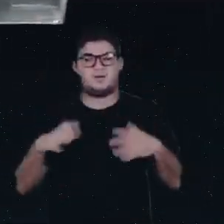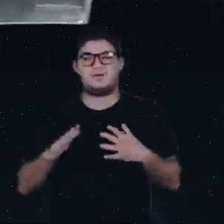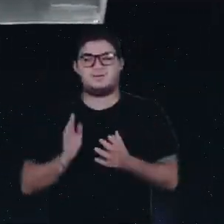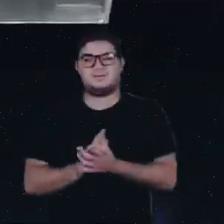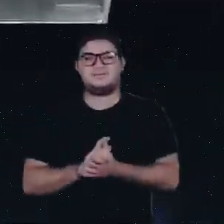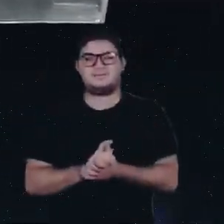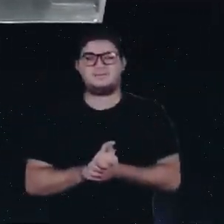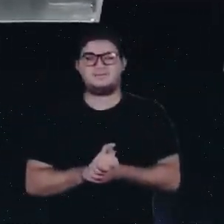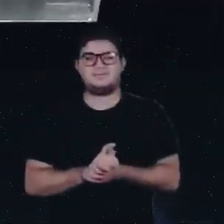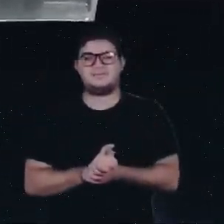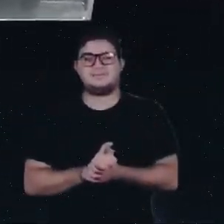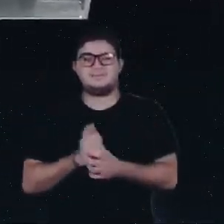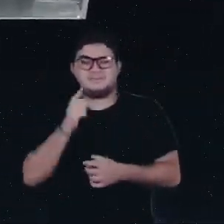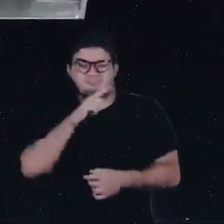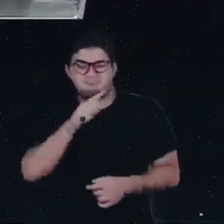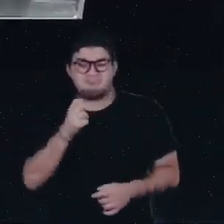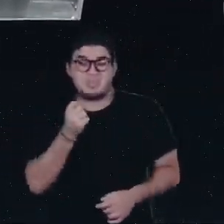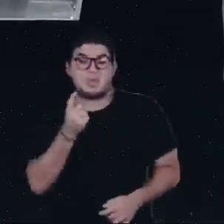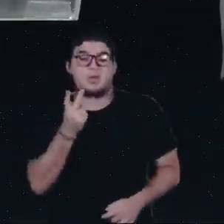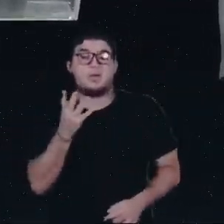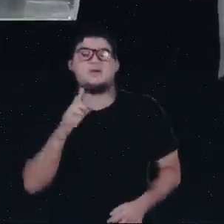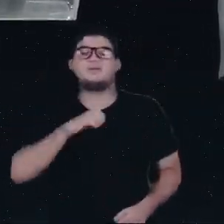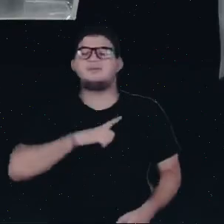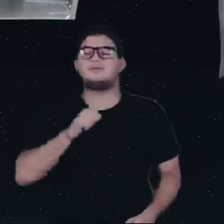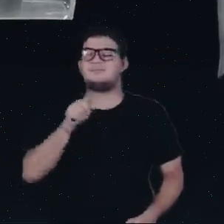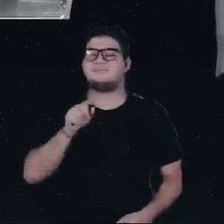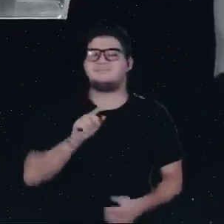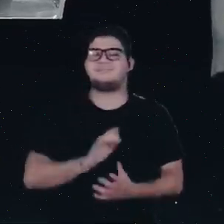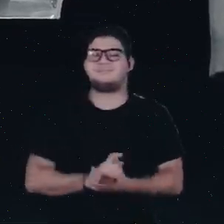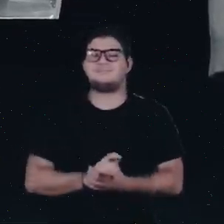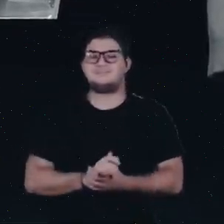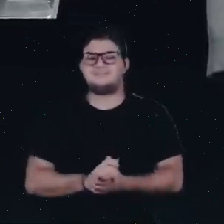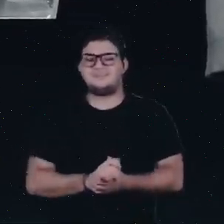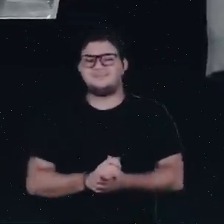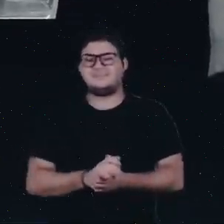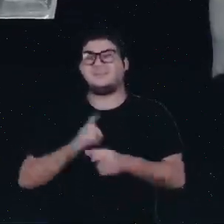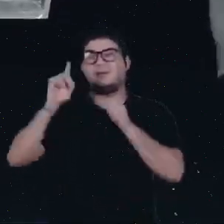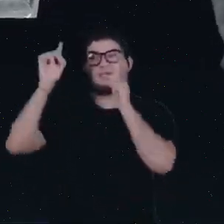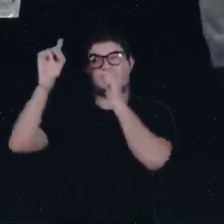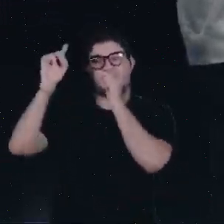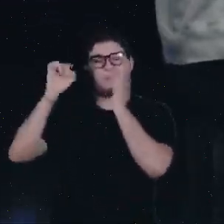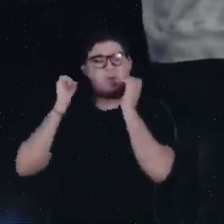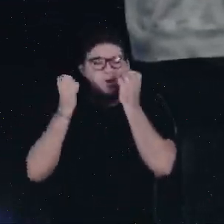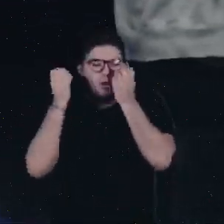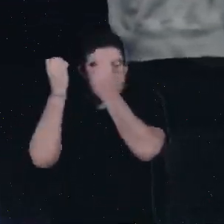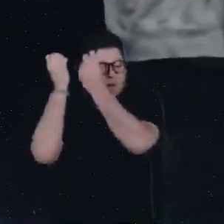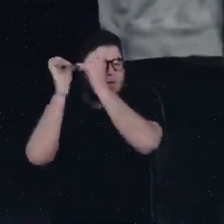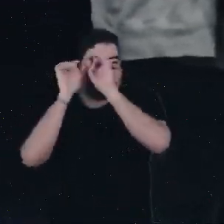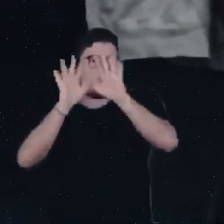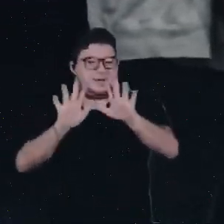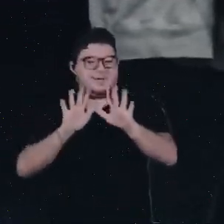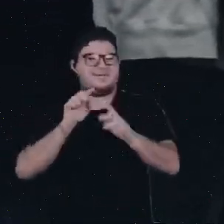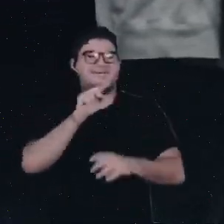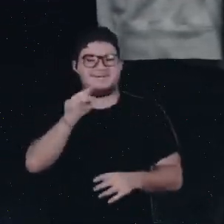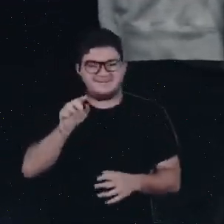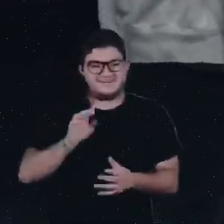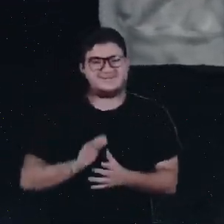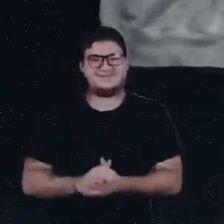Quantos deve ter aí, hein, filho? Acho que Deus capricha no teu aí, viu? Tenho certeza.